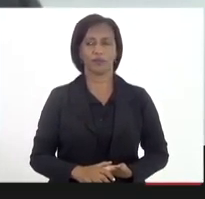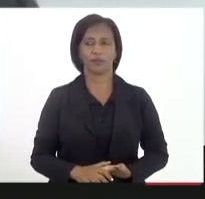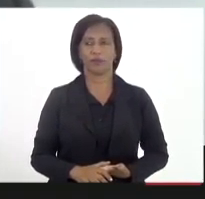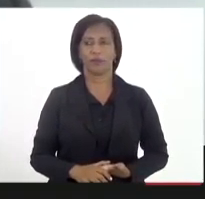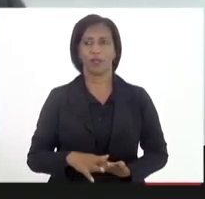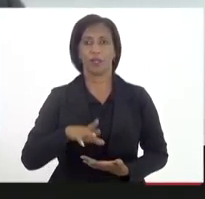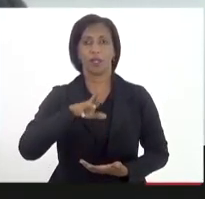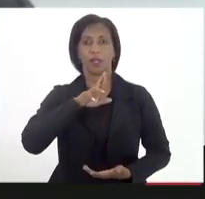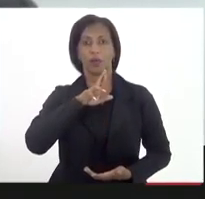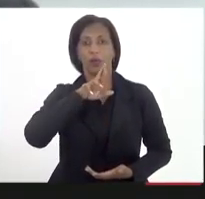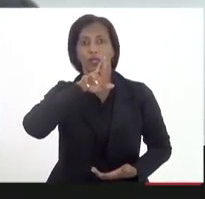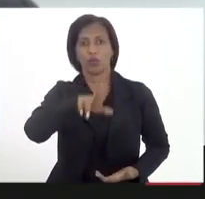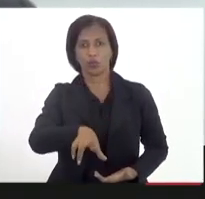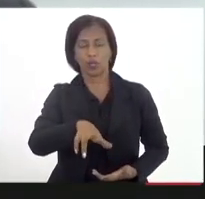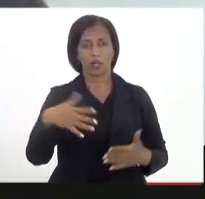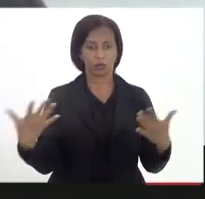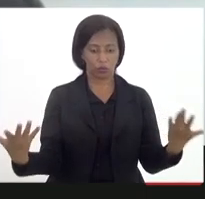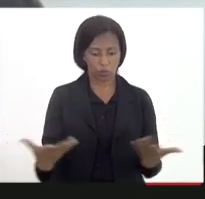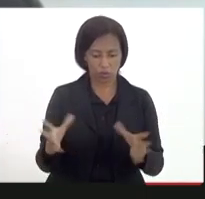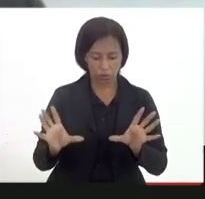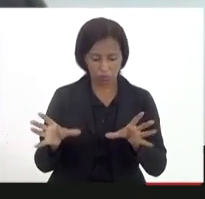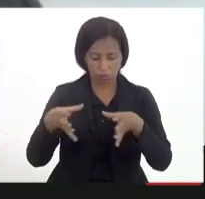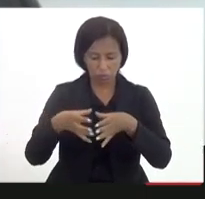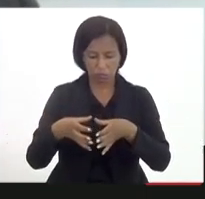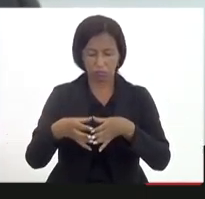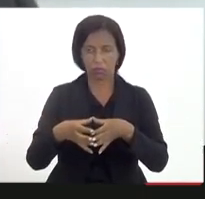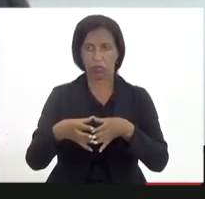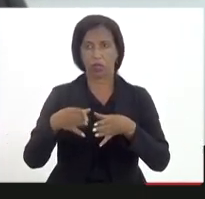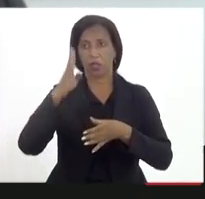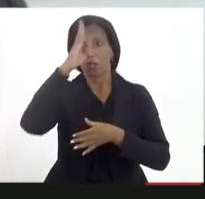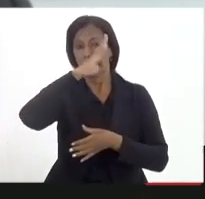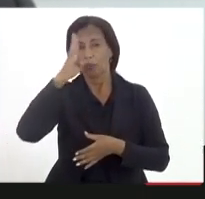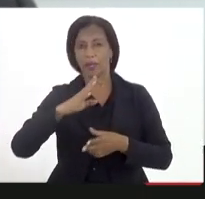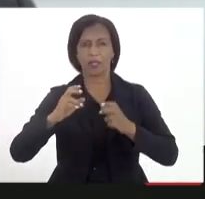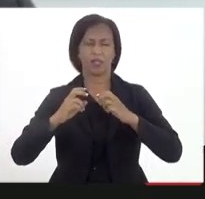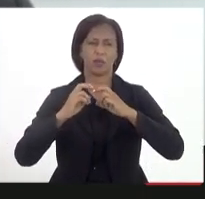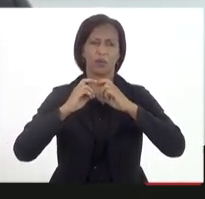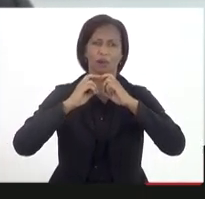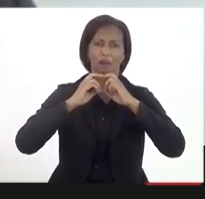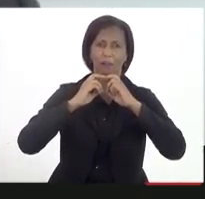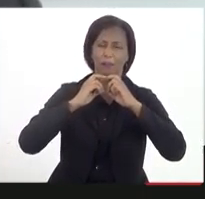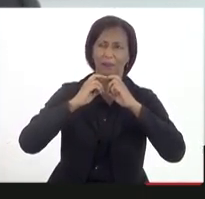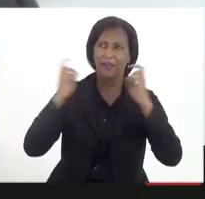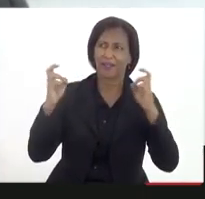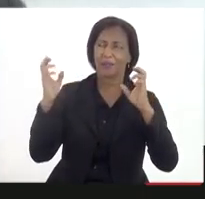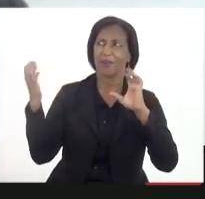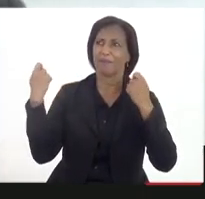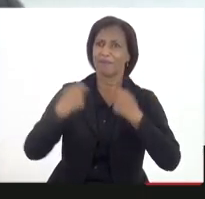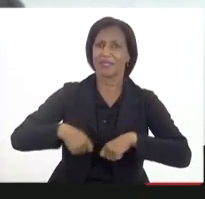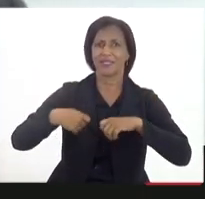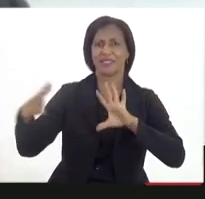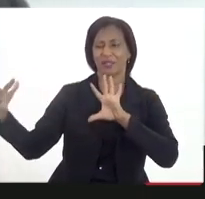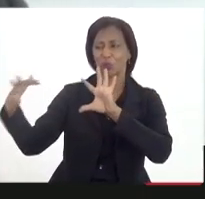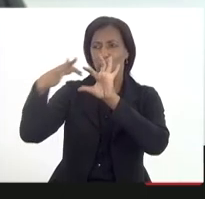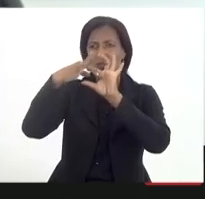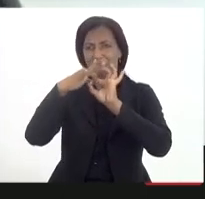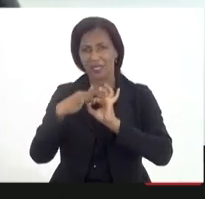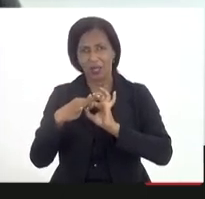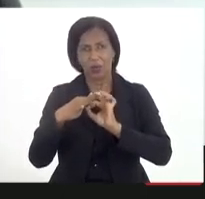o maior resultado dessa desse grupo Hoje seria no momento do Brasil tanto toma essa harmonia entre os poderes